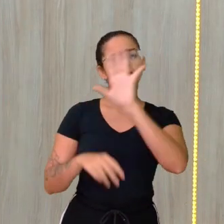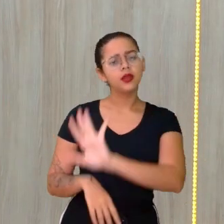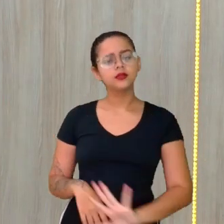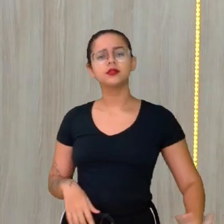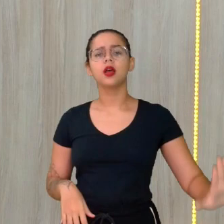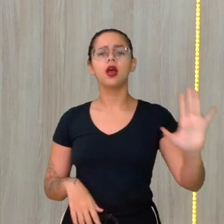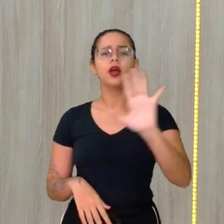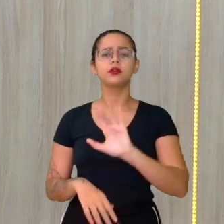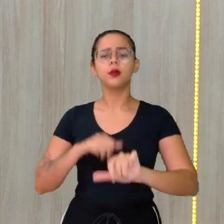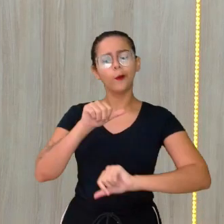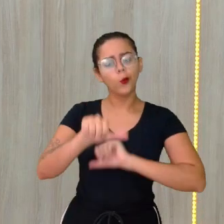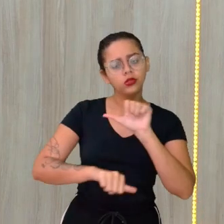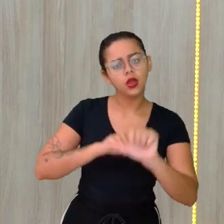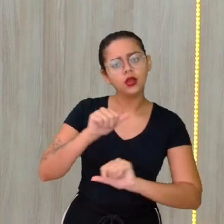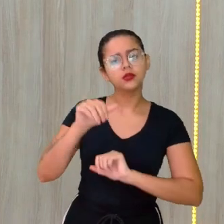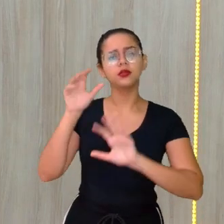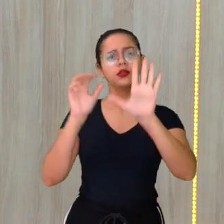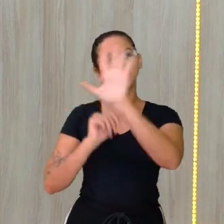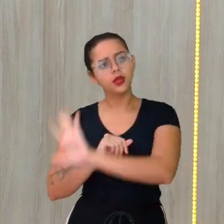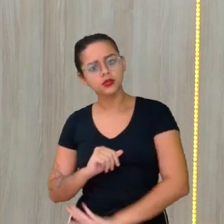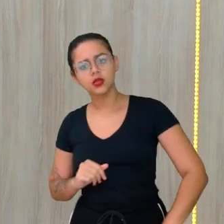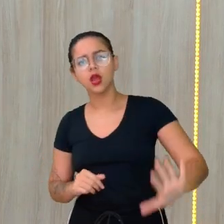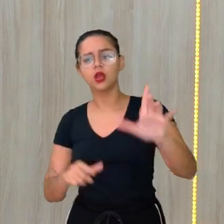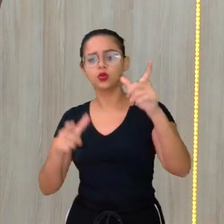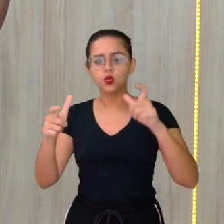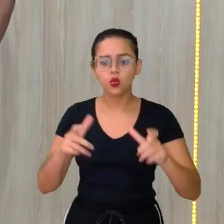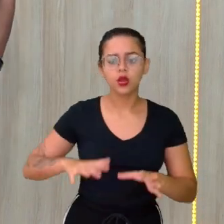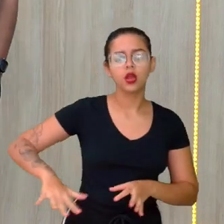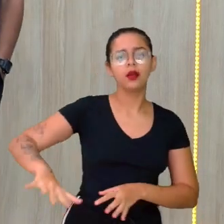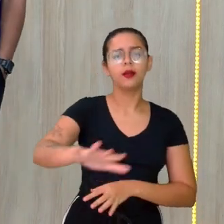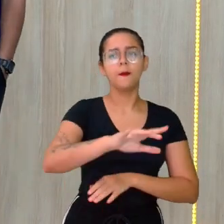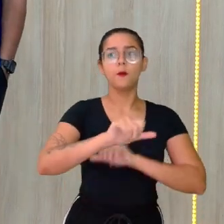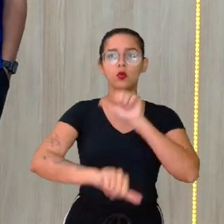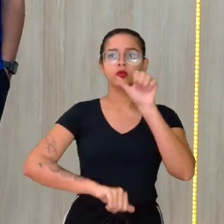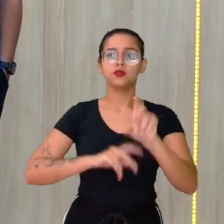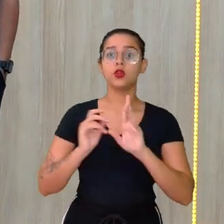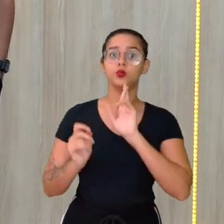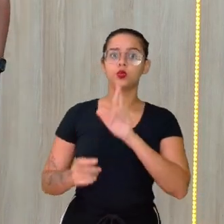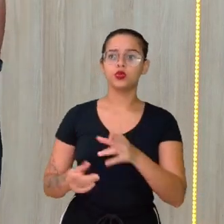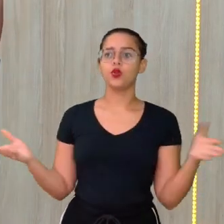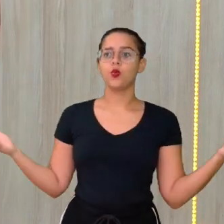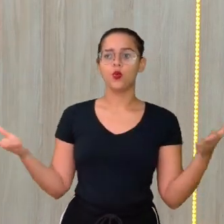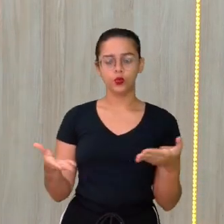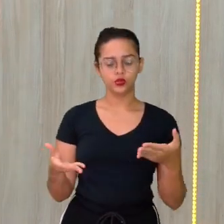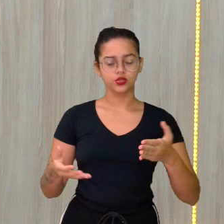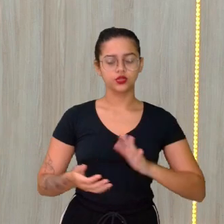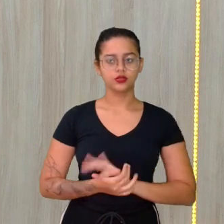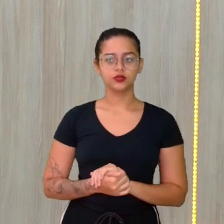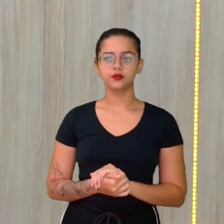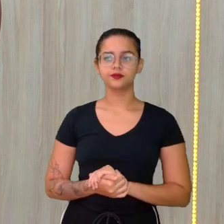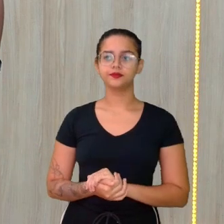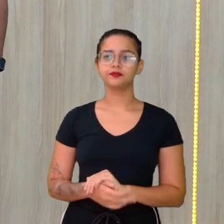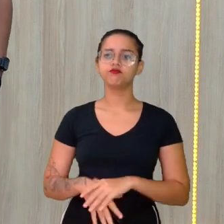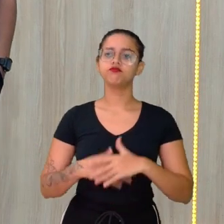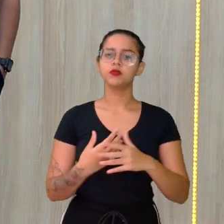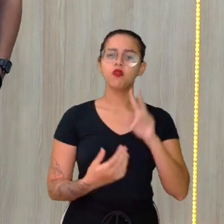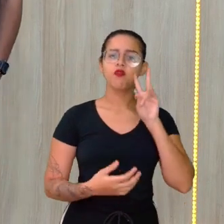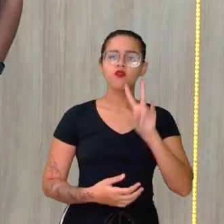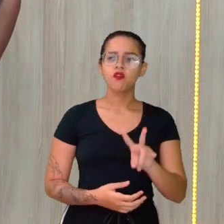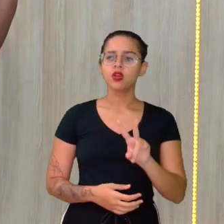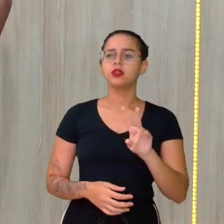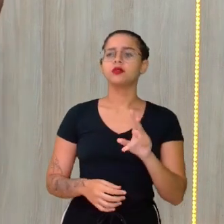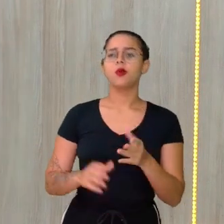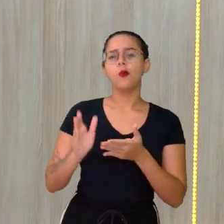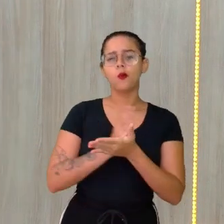da alteração dessa paisagem, e vamos responder isso aqui hoje, ó. Então, vendo